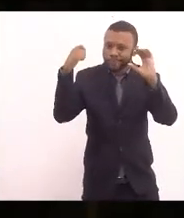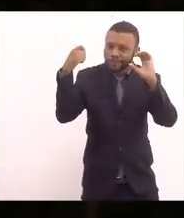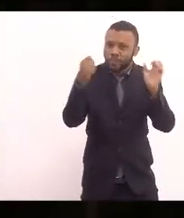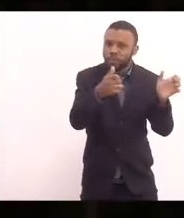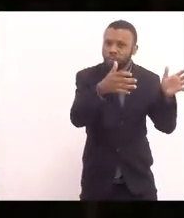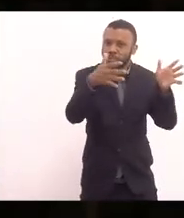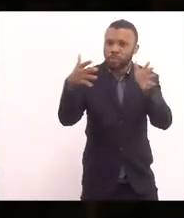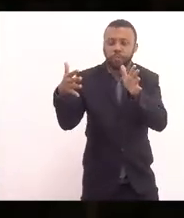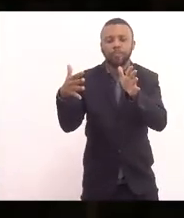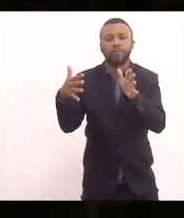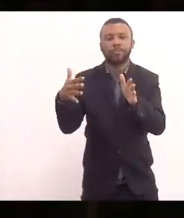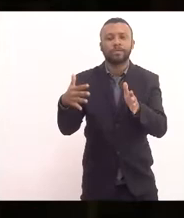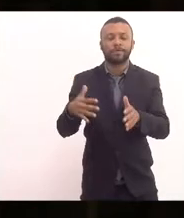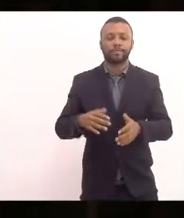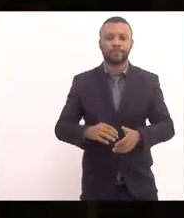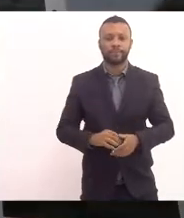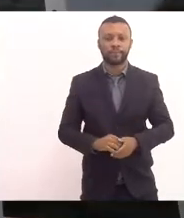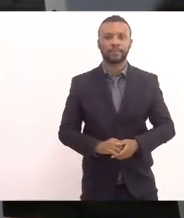lâmpadas.